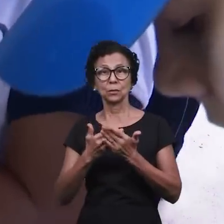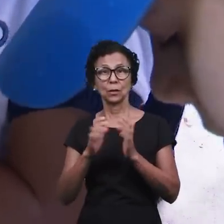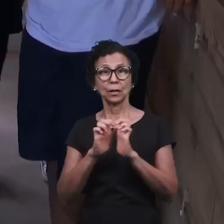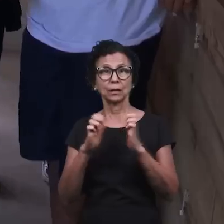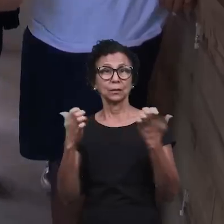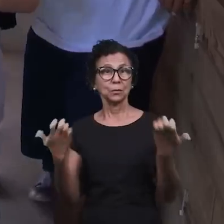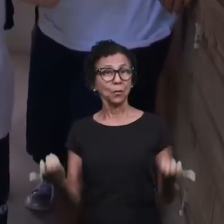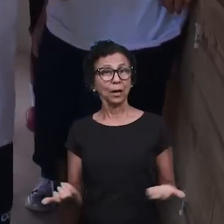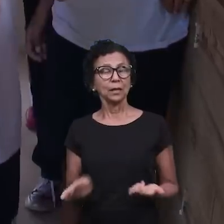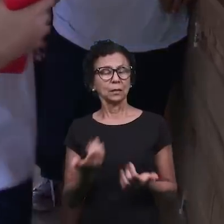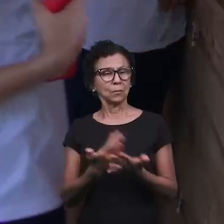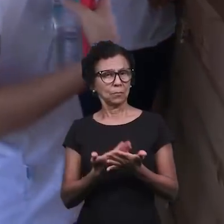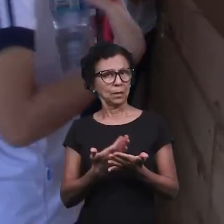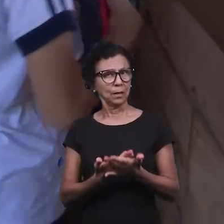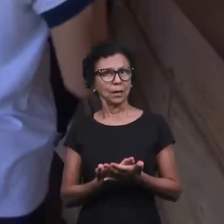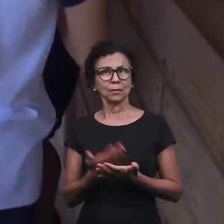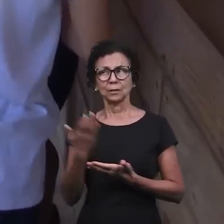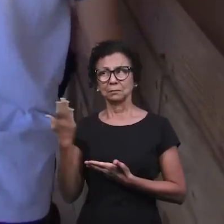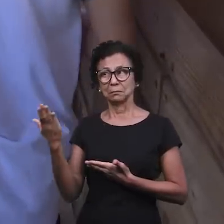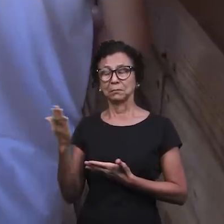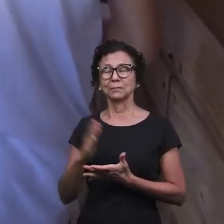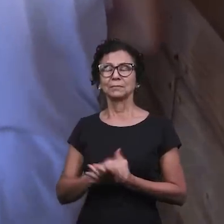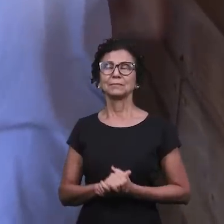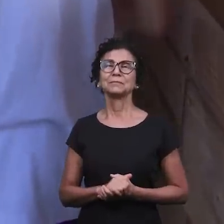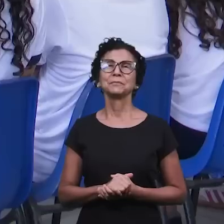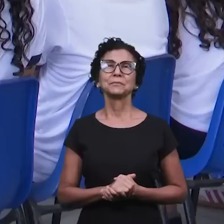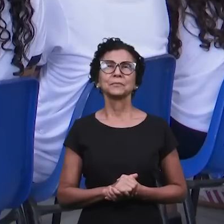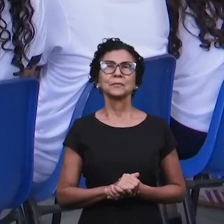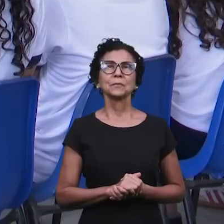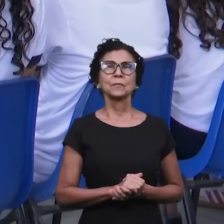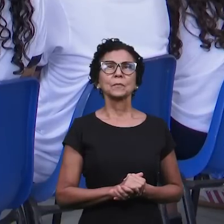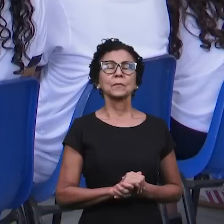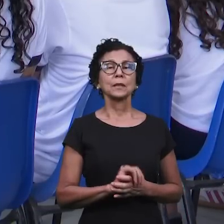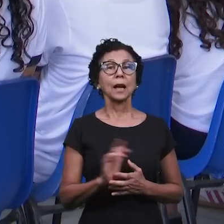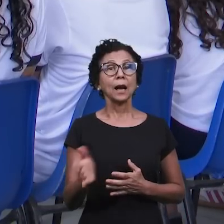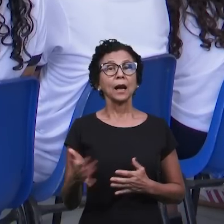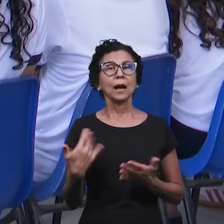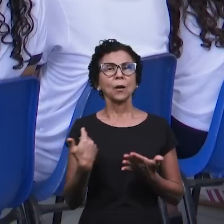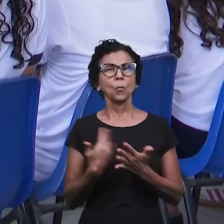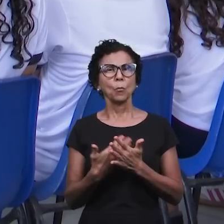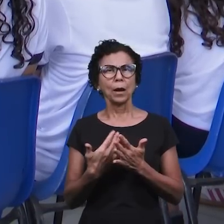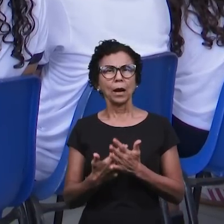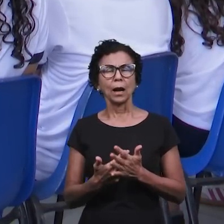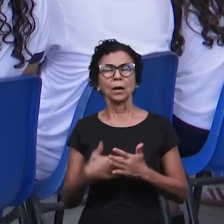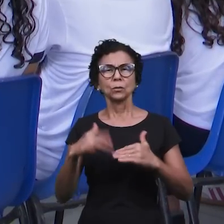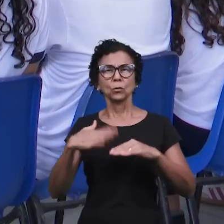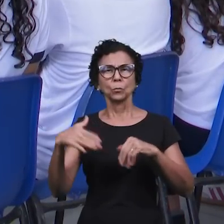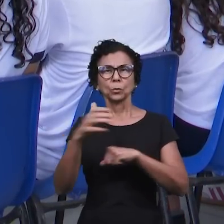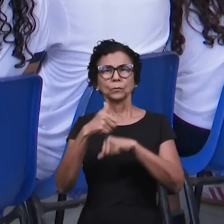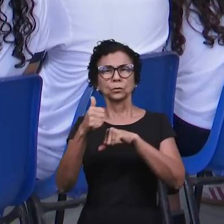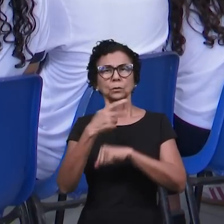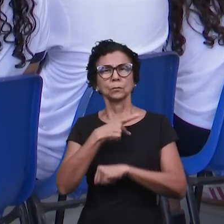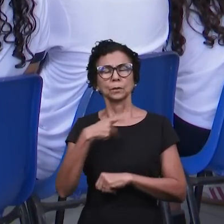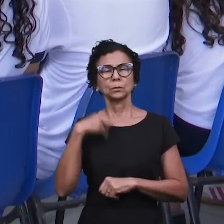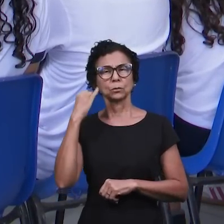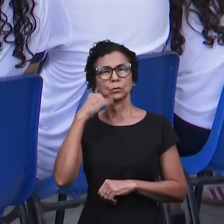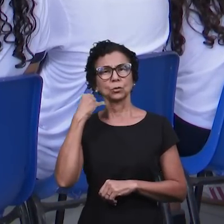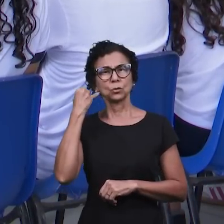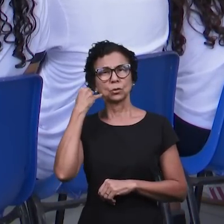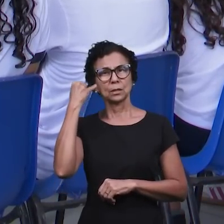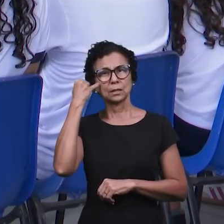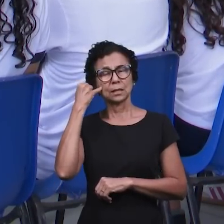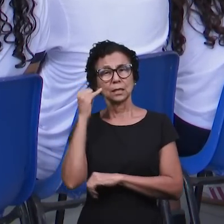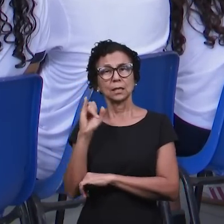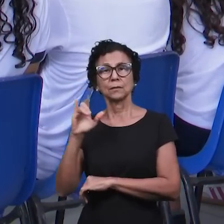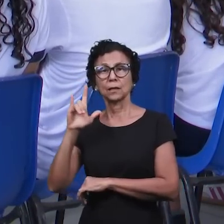aula de campo, ali mesmo no local. Na oportunidade, eles tiveram uma aula de fotografia com o pastor José Júnior, que também